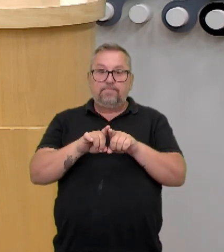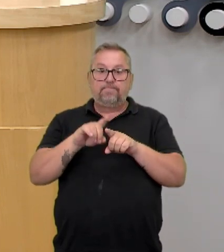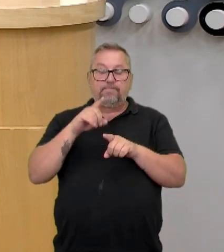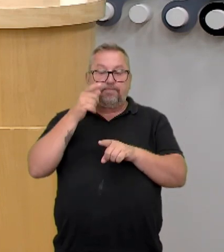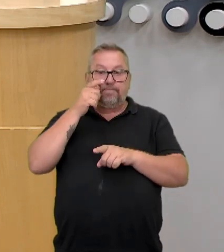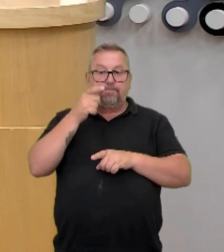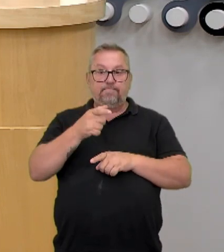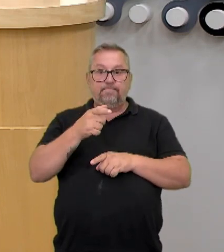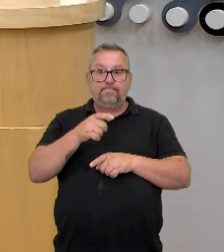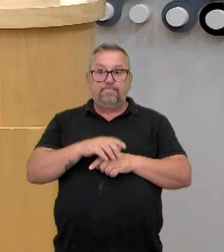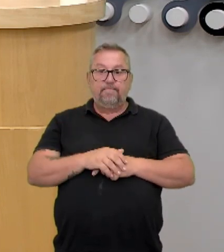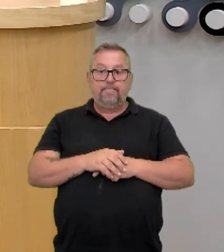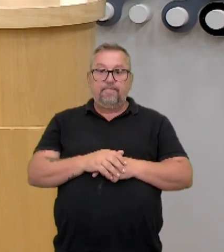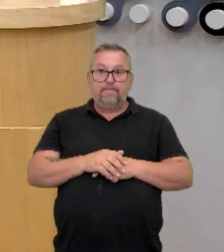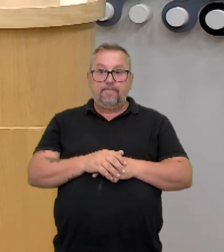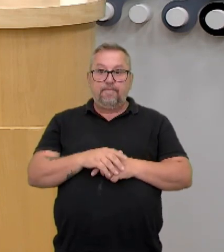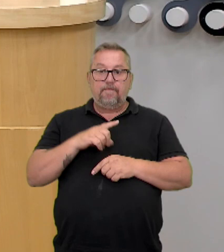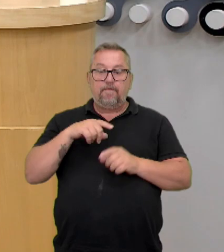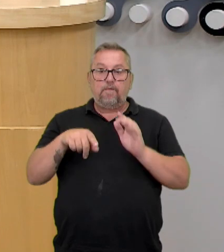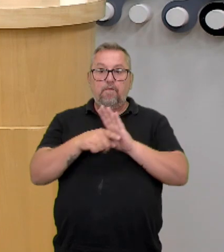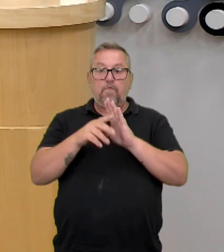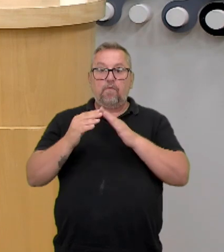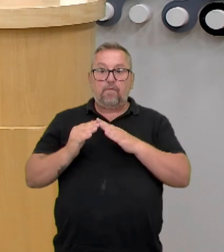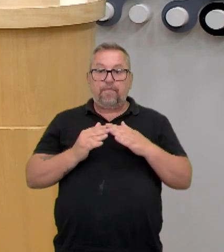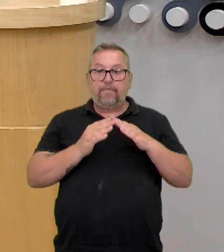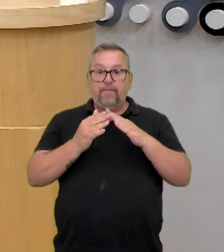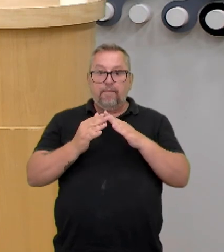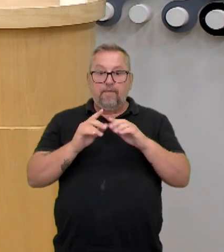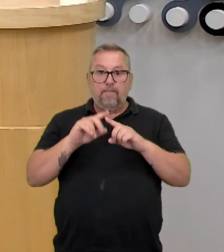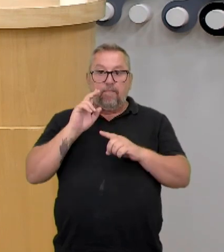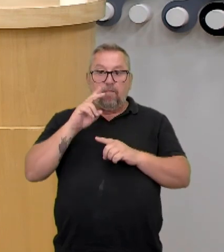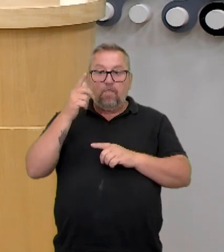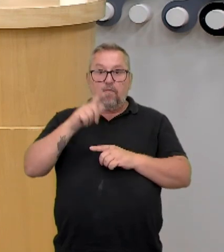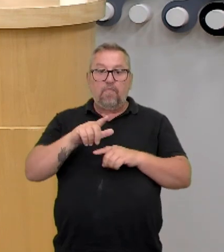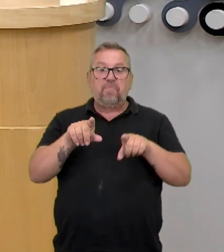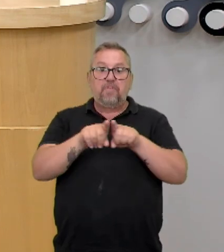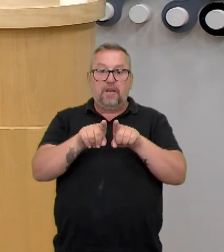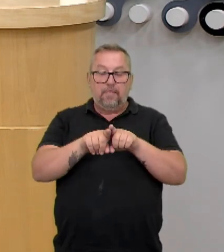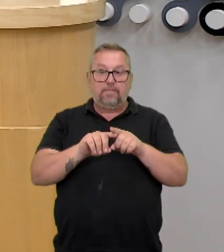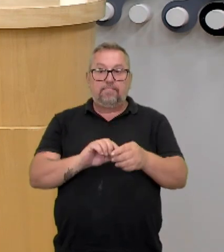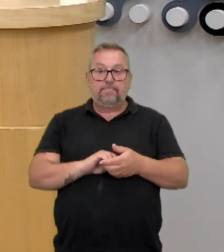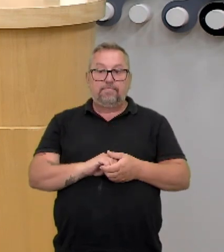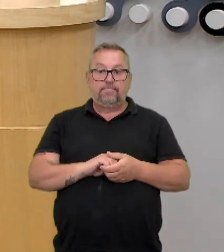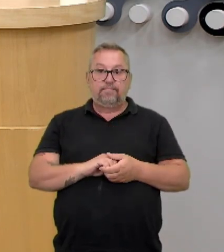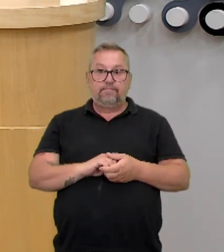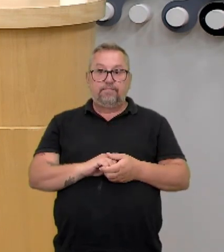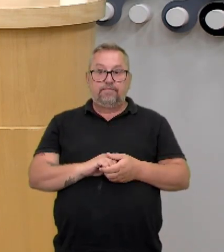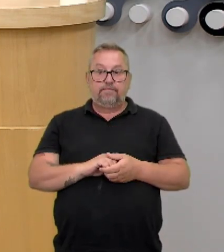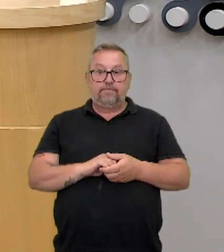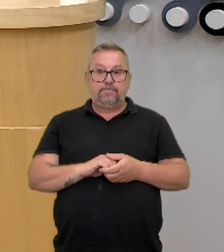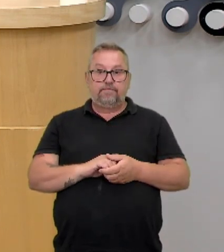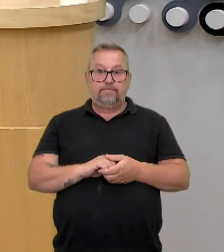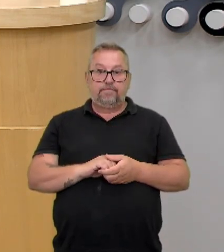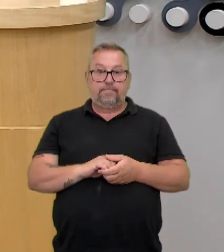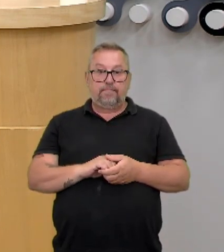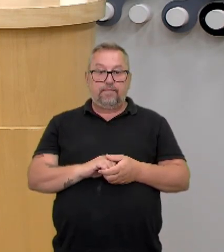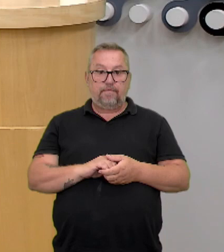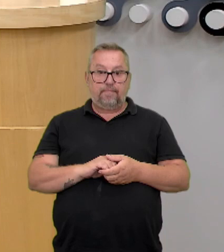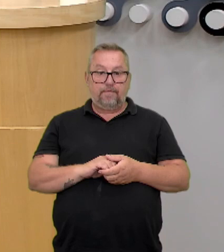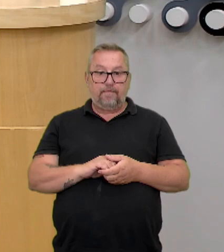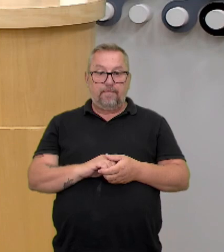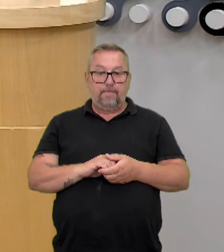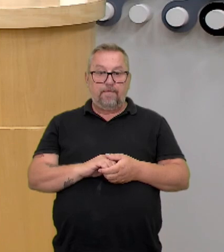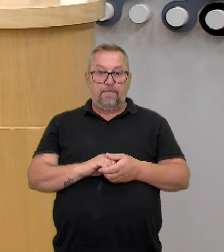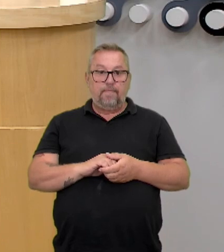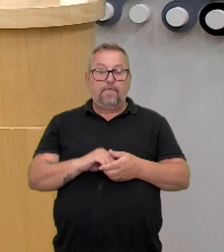acontecem, escritores da favela, por exemplo, músicas, né? Tem muita coisa boa. Grafite, arte, tudo isso aí. Então, o